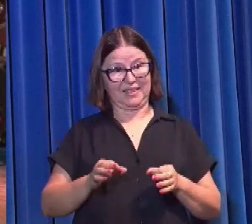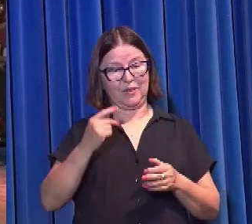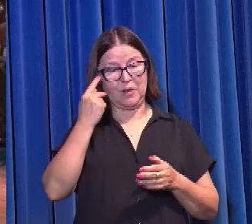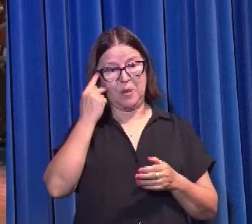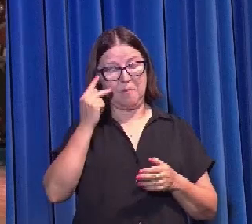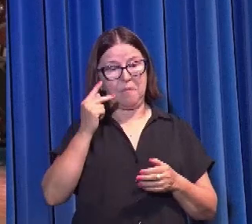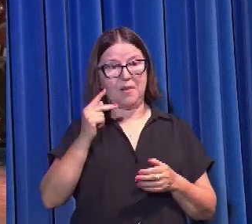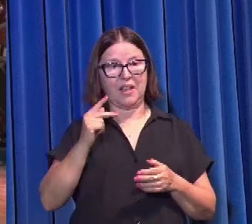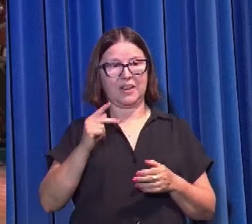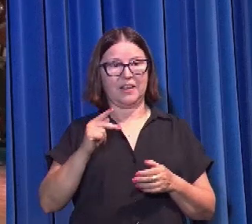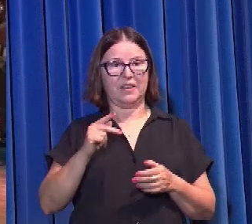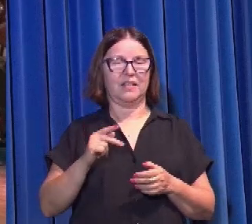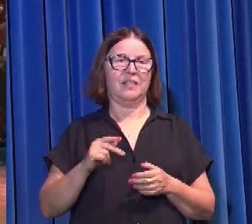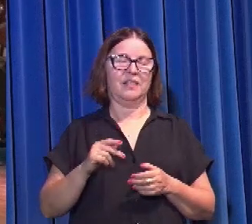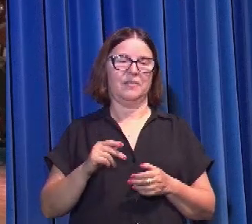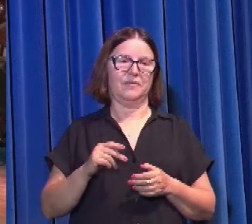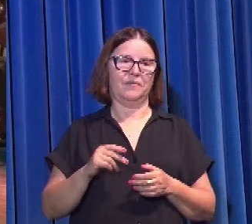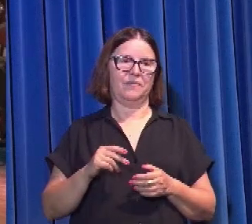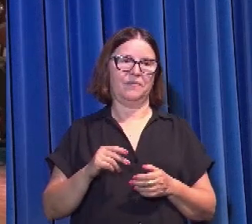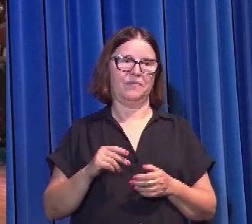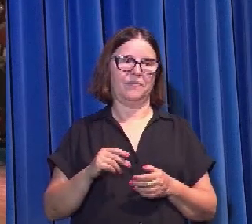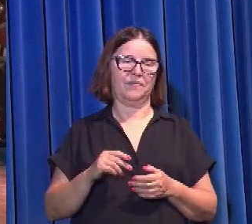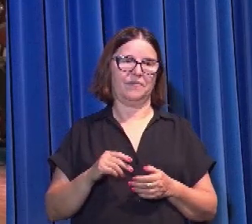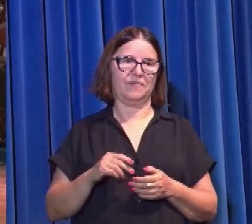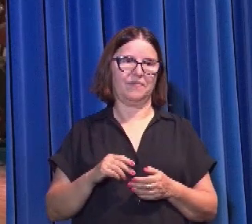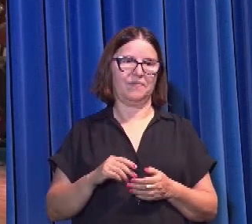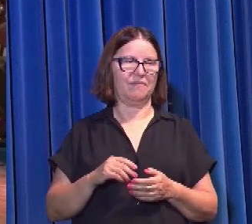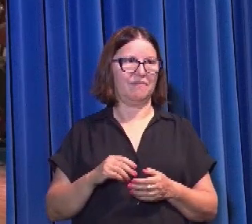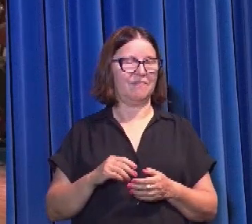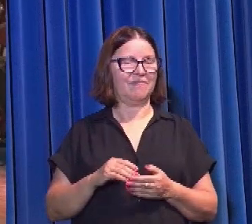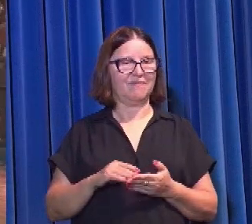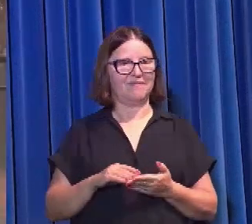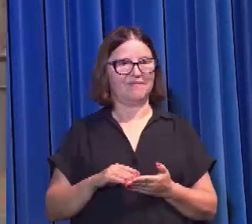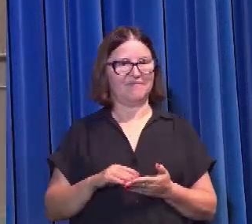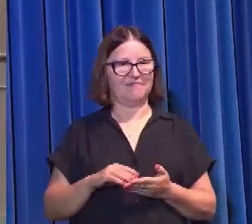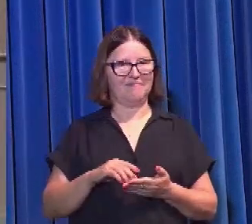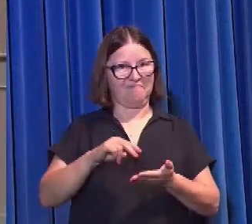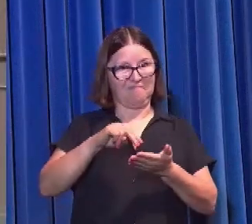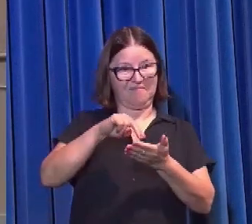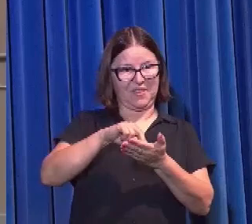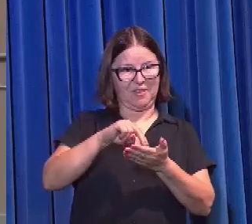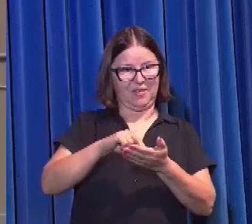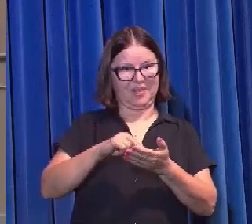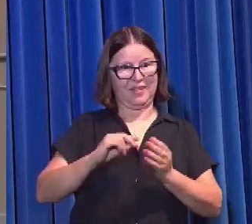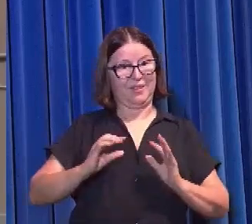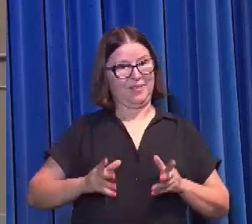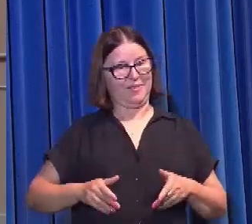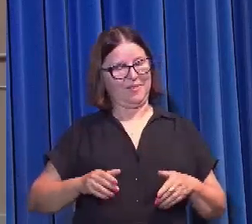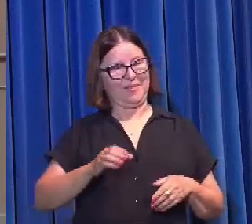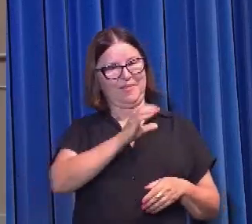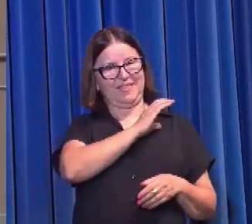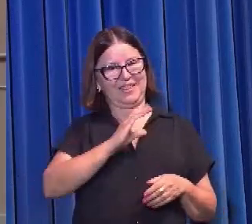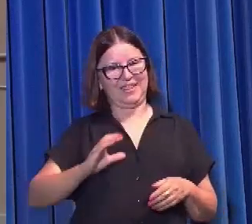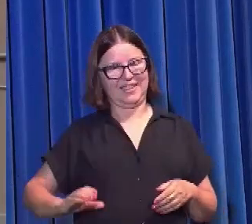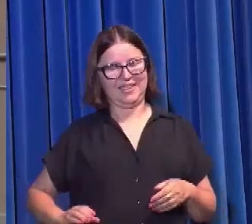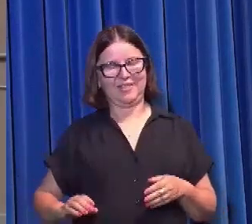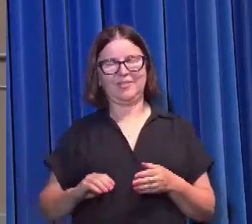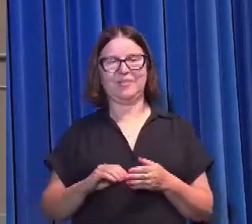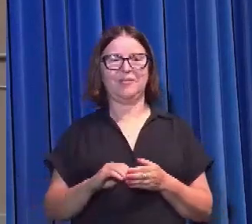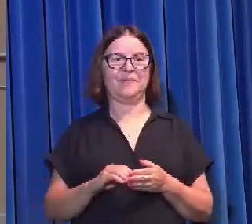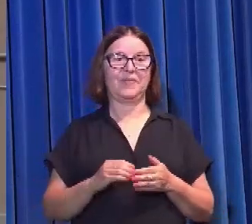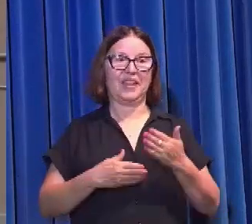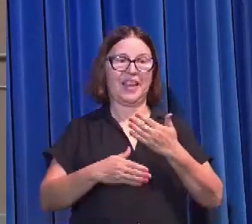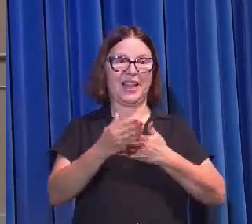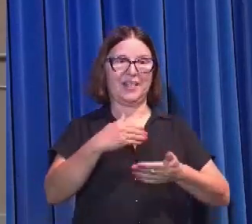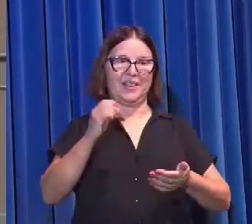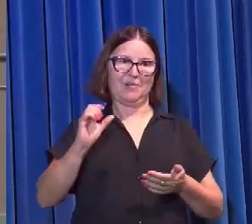Para a edificação do corpo de Cristo. Essa é a unidade orgânica da igreja. Pela palavra, Deus trabalha